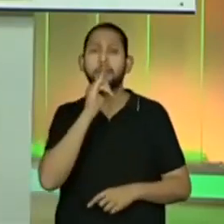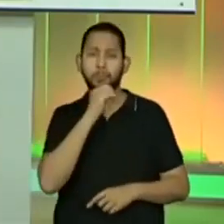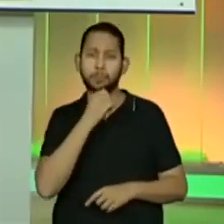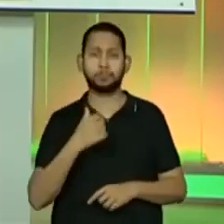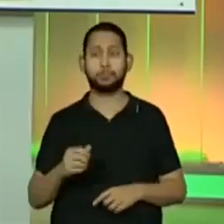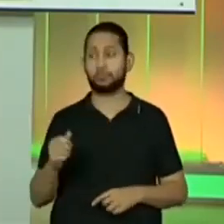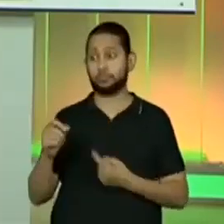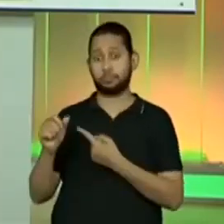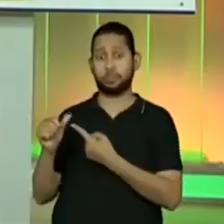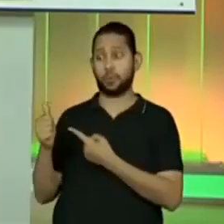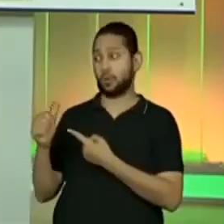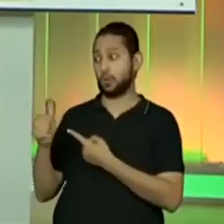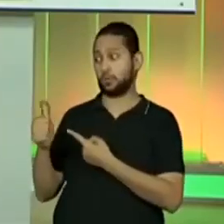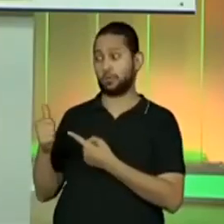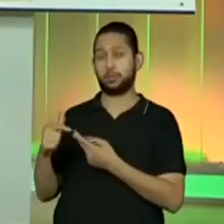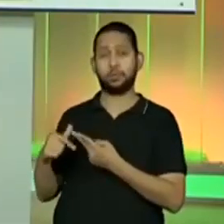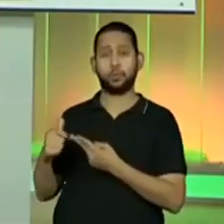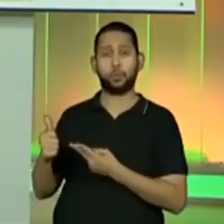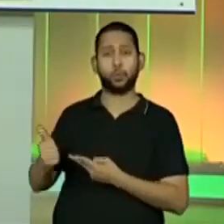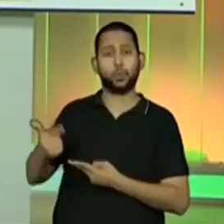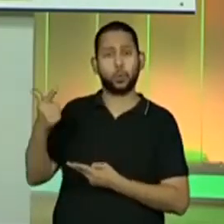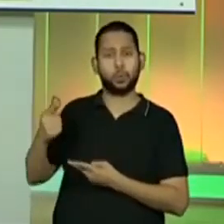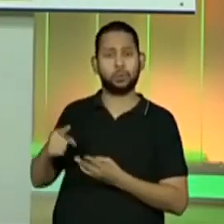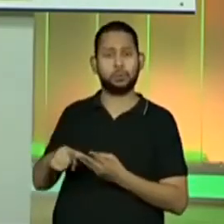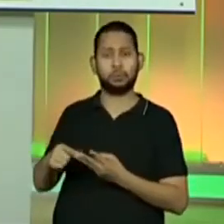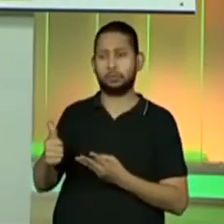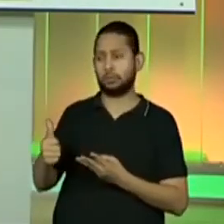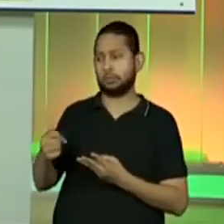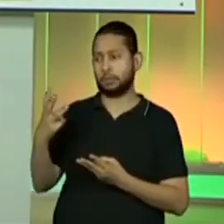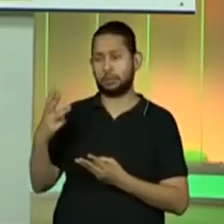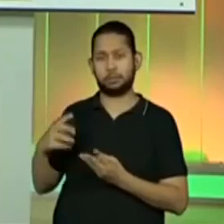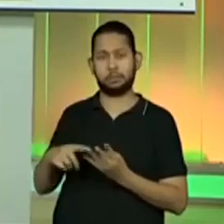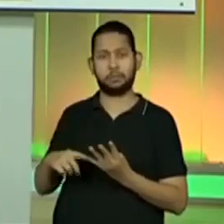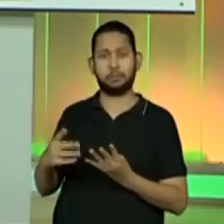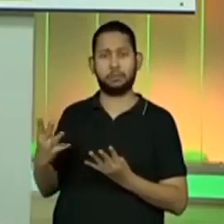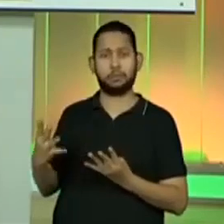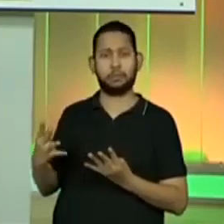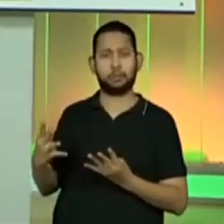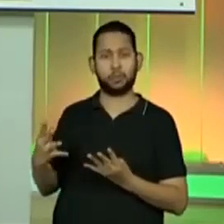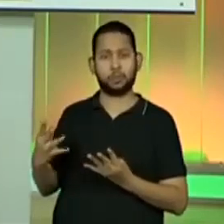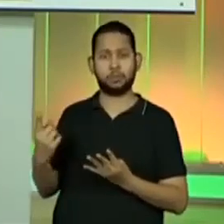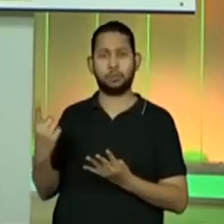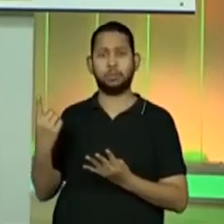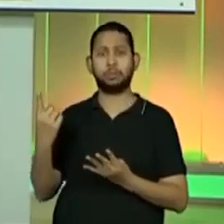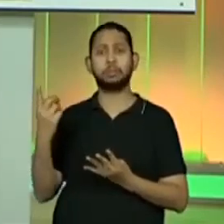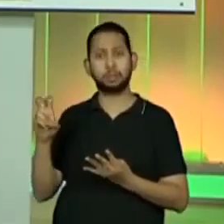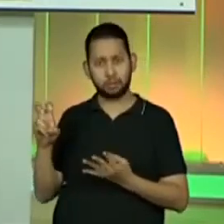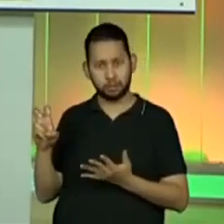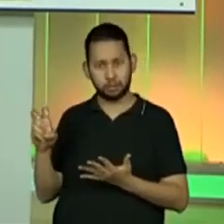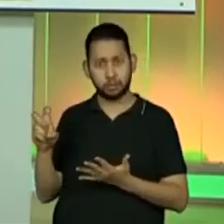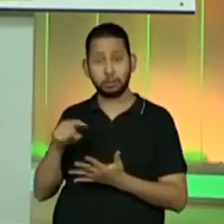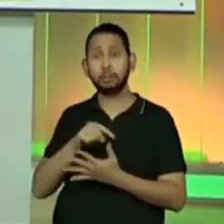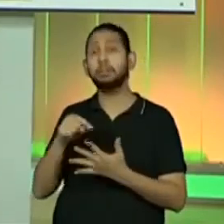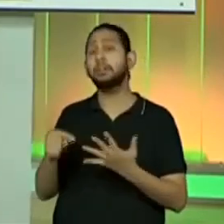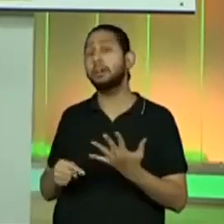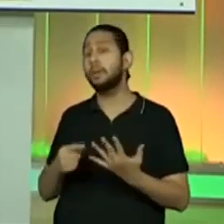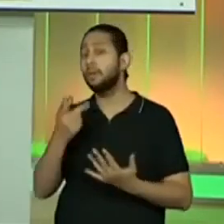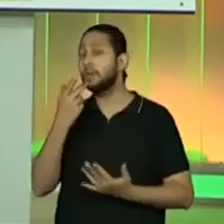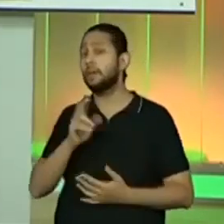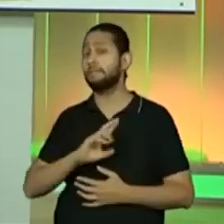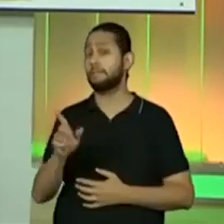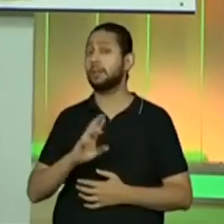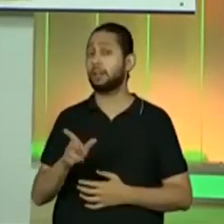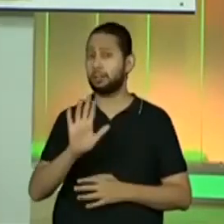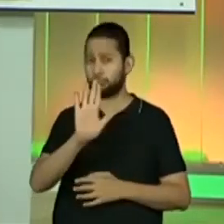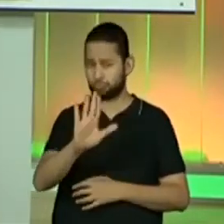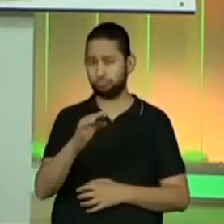do 11, 12, 13, 14 e 15. Porque você não diz exatamente essa unidade.